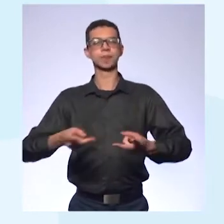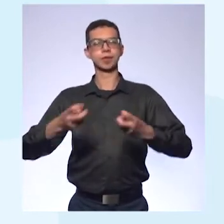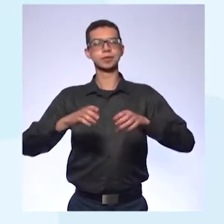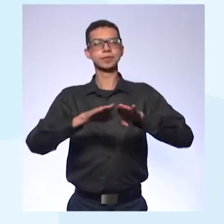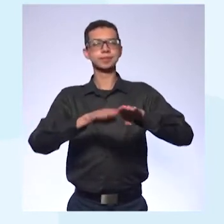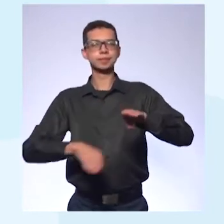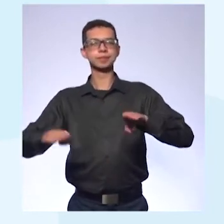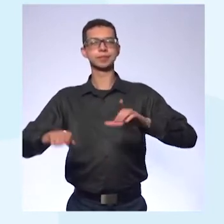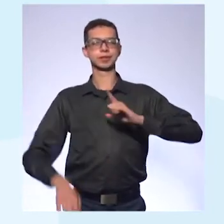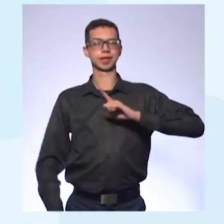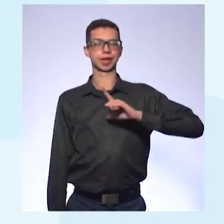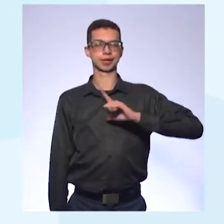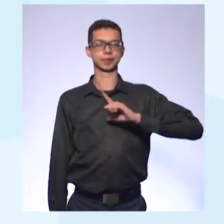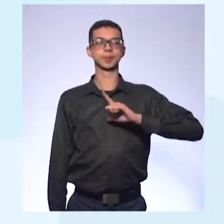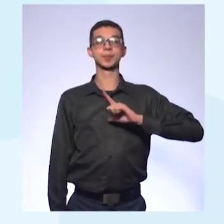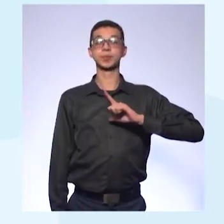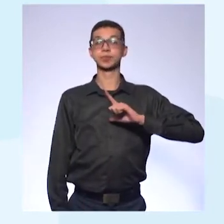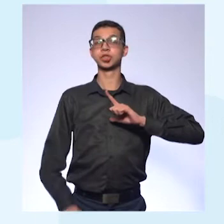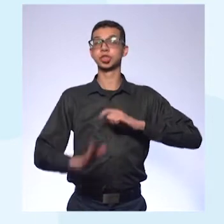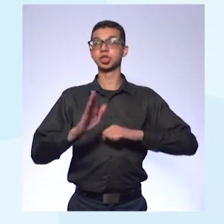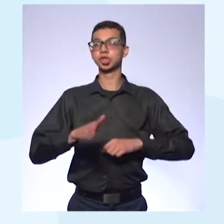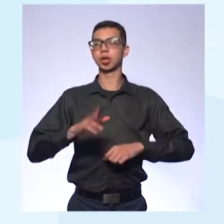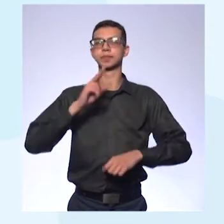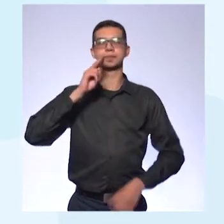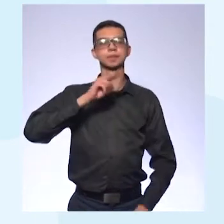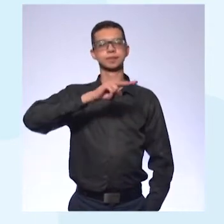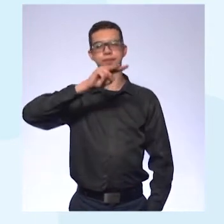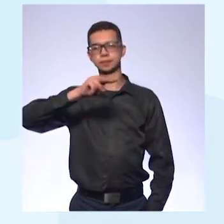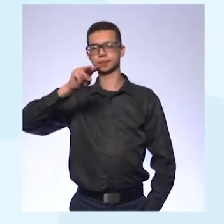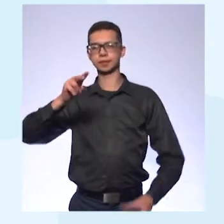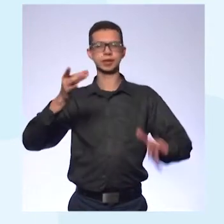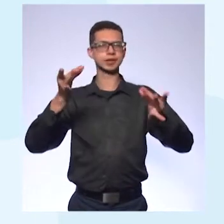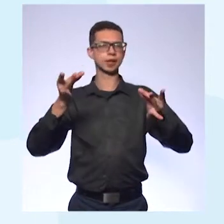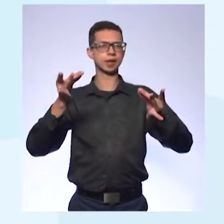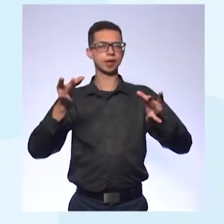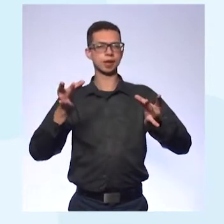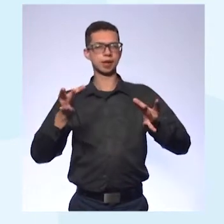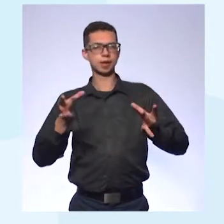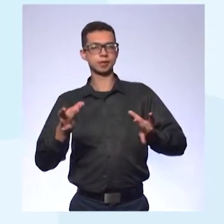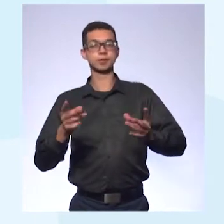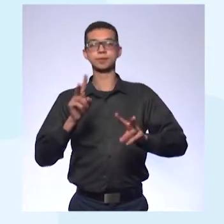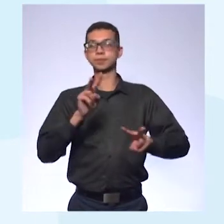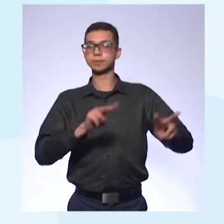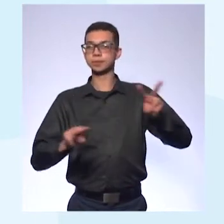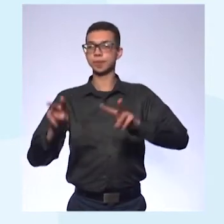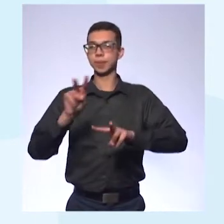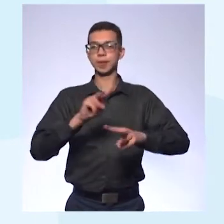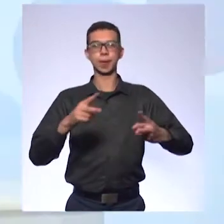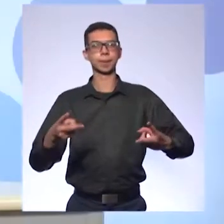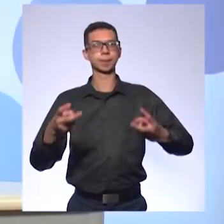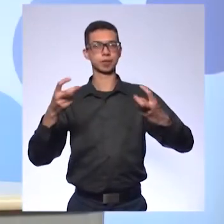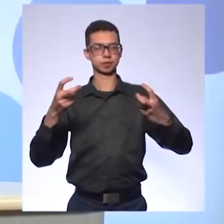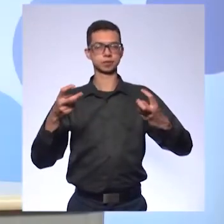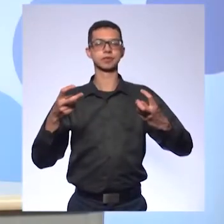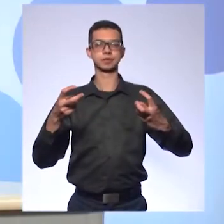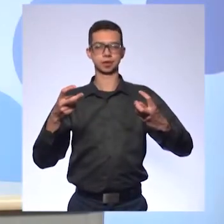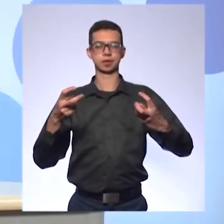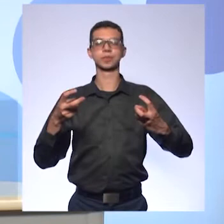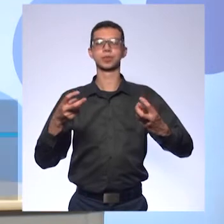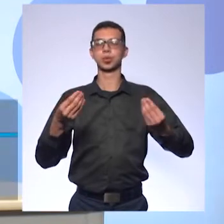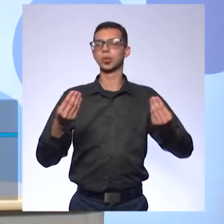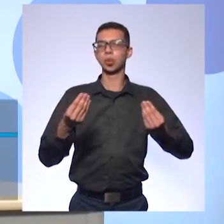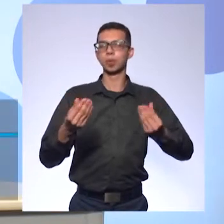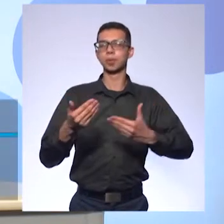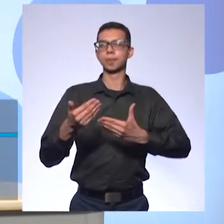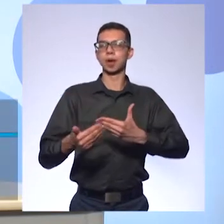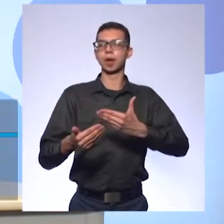uma obra, fizemos uma leitura detalhada, né? Observamos vários aspectos desse processo de